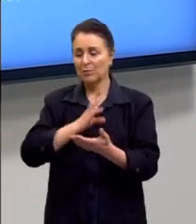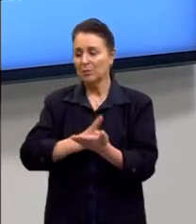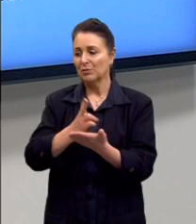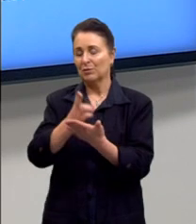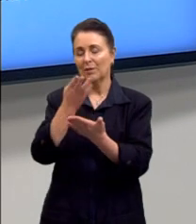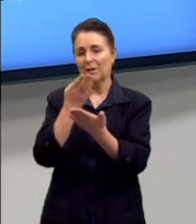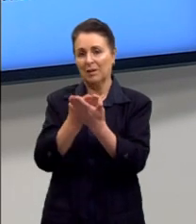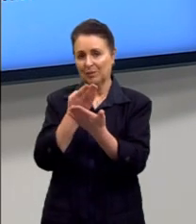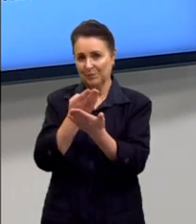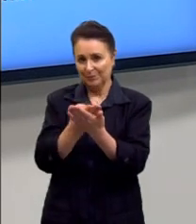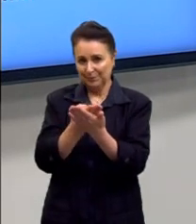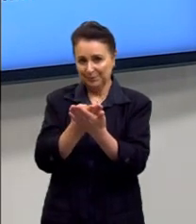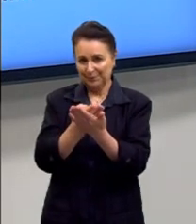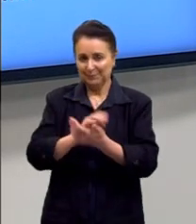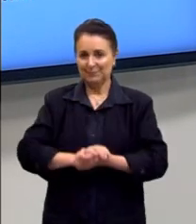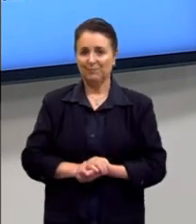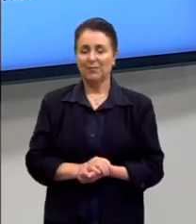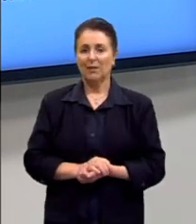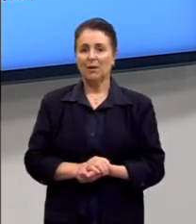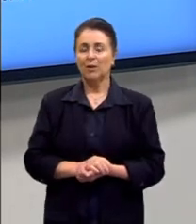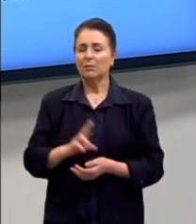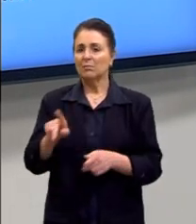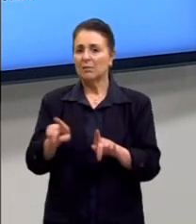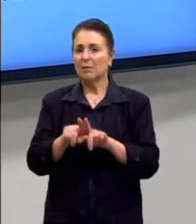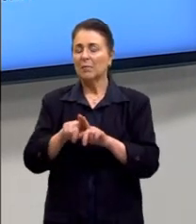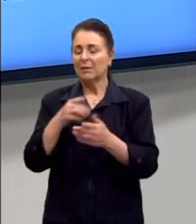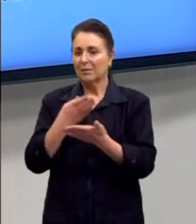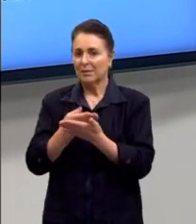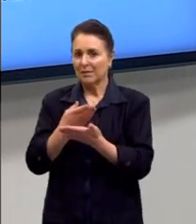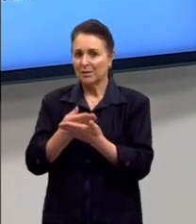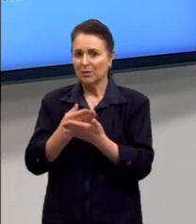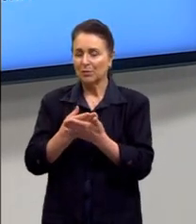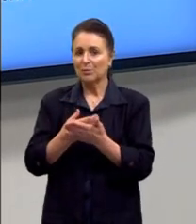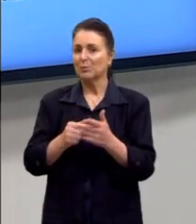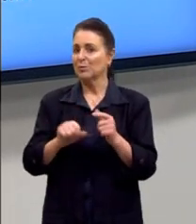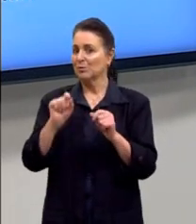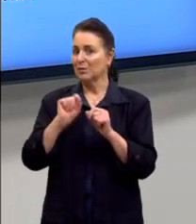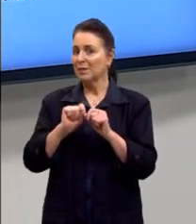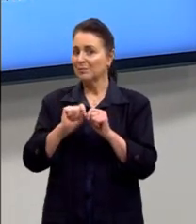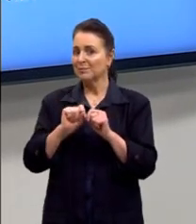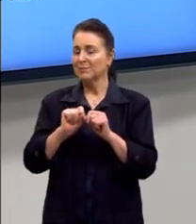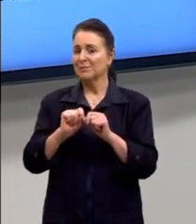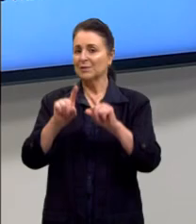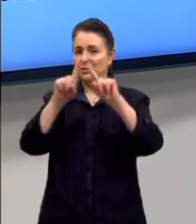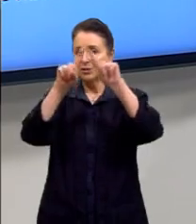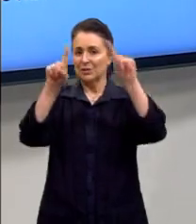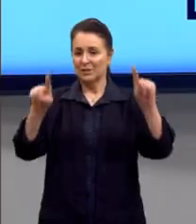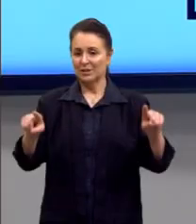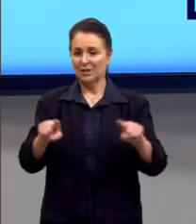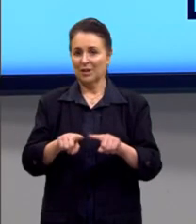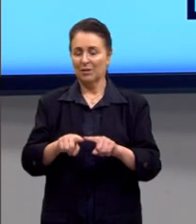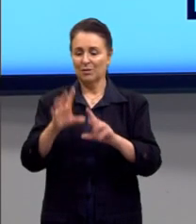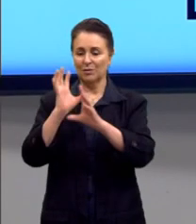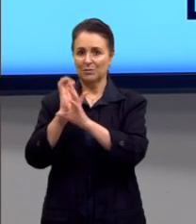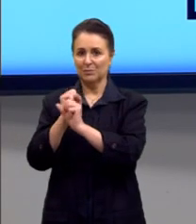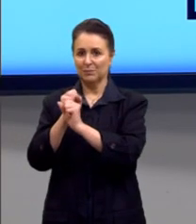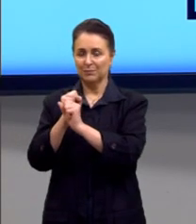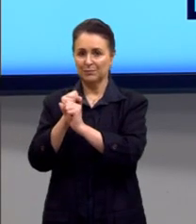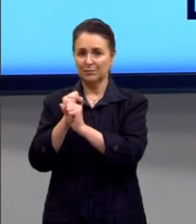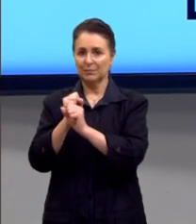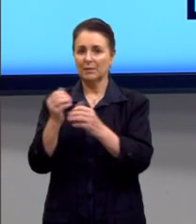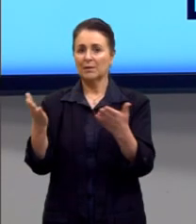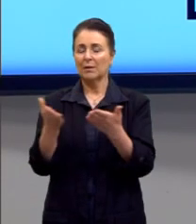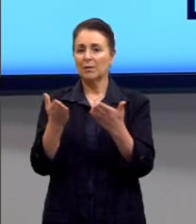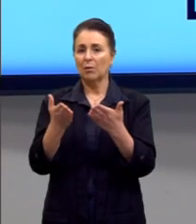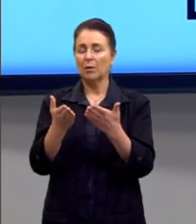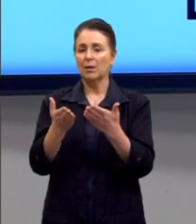continuidade aí nas nossas aulas nos nossos estudos algébricos aqui eu deixo para vocês então o